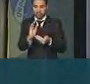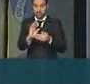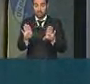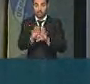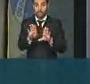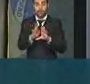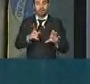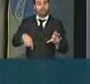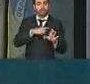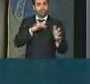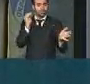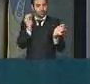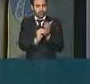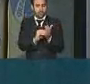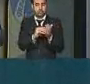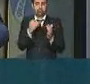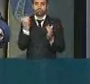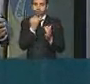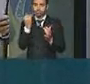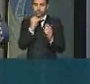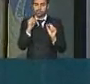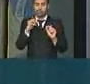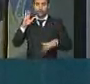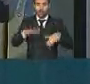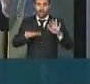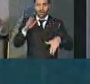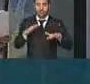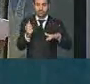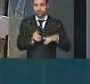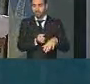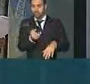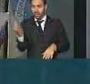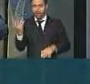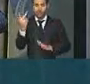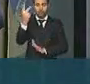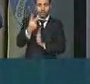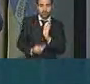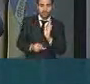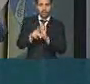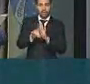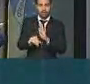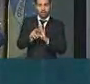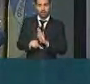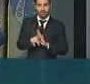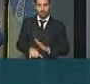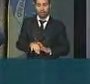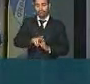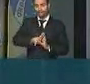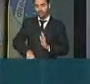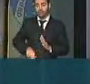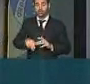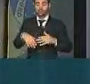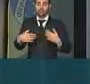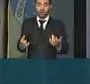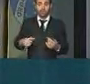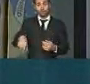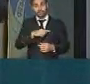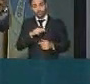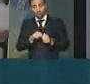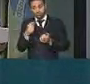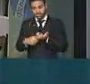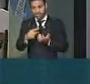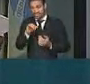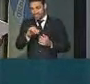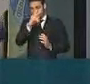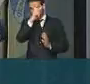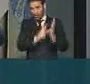dispositivo que é importante que às vezes juntam muitos projetos de lei então dentro de um entendimento quando tem